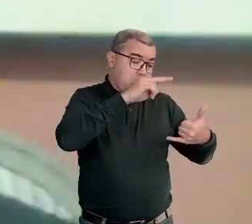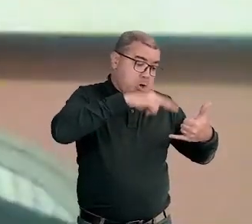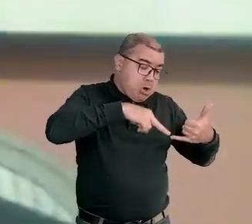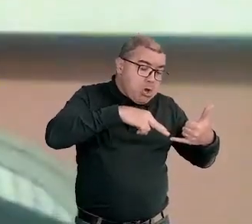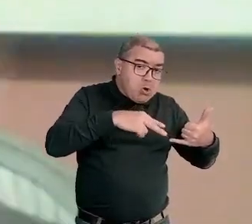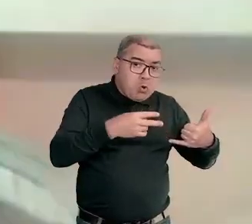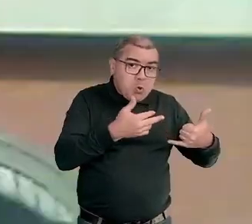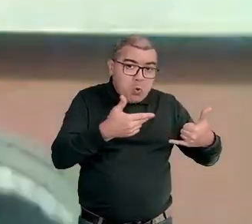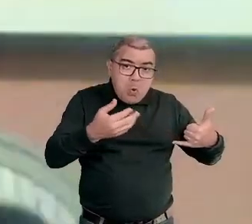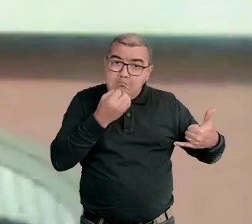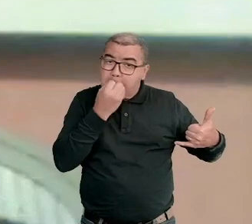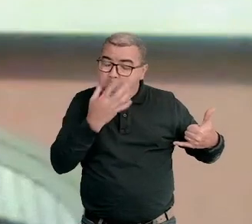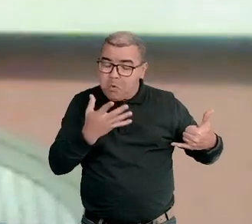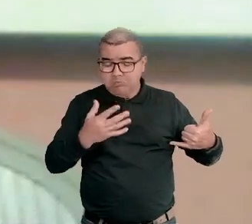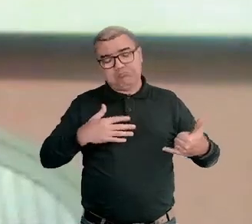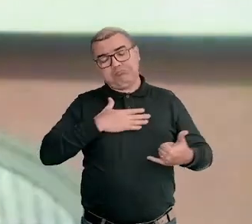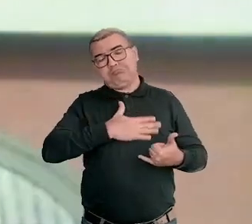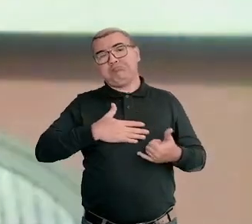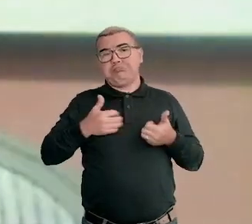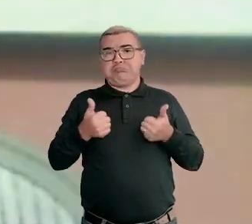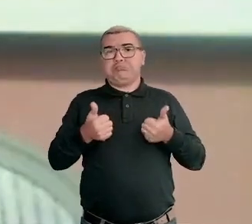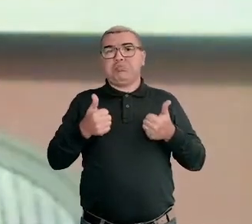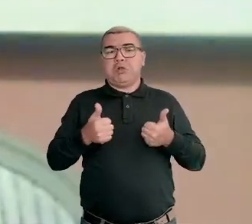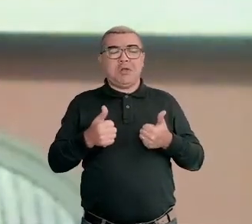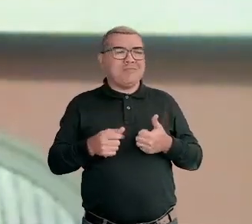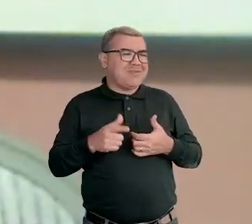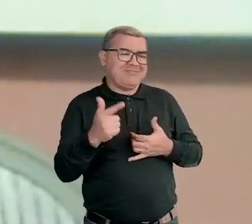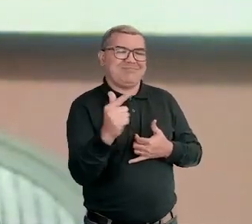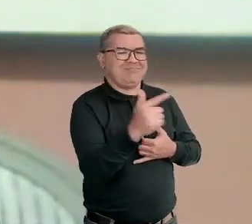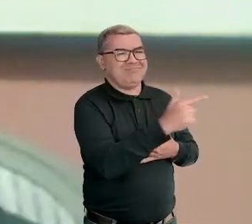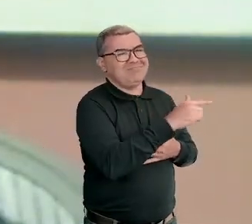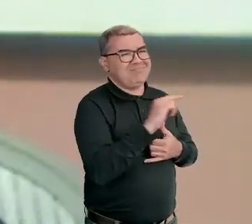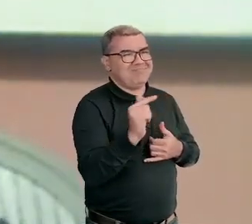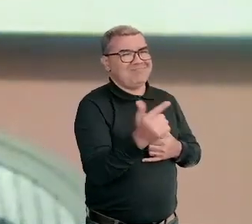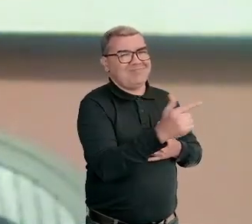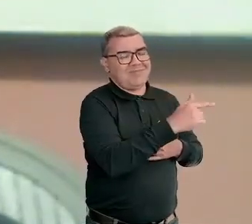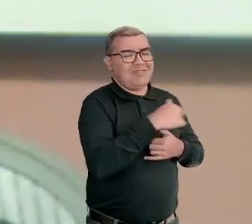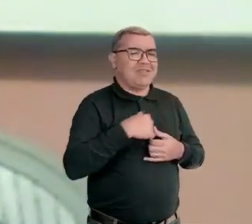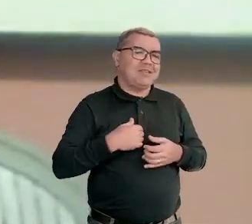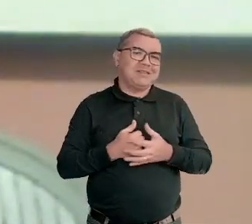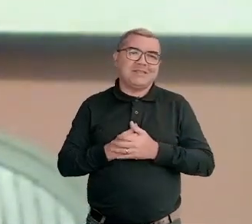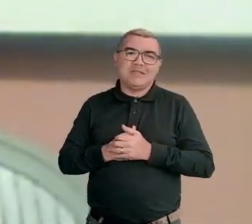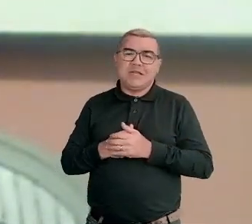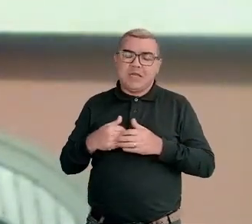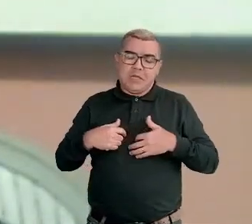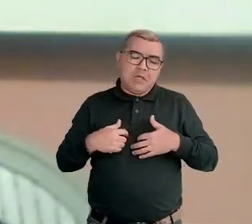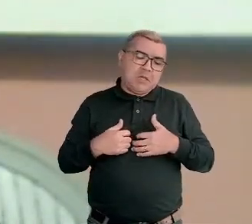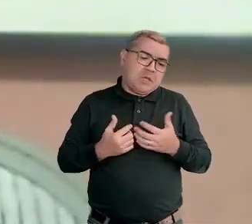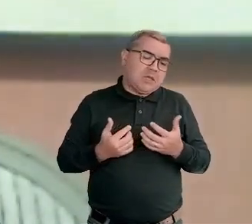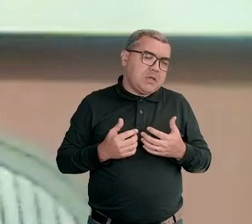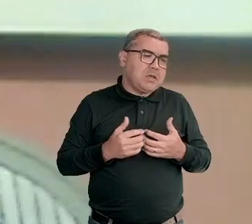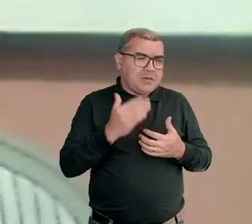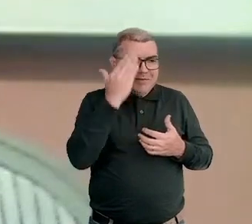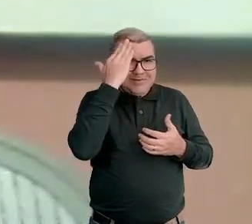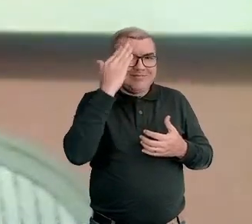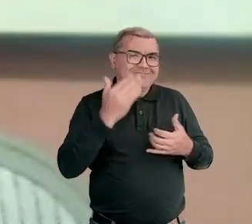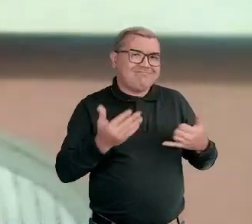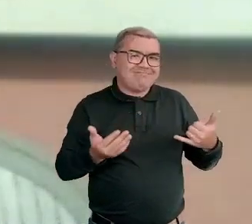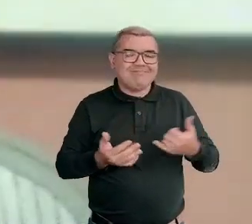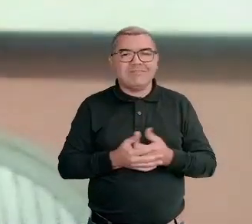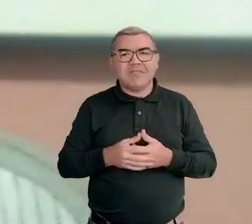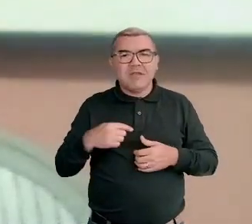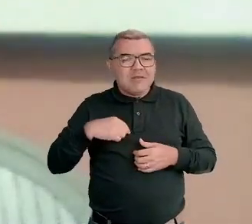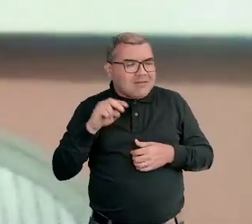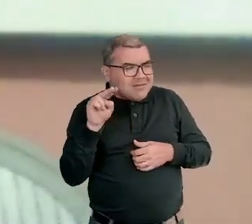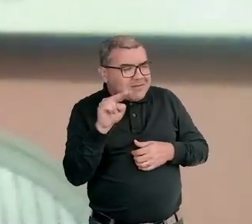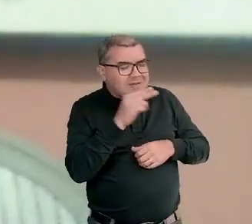souber que ele está, eu vou ficar feliz da vida, eu ganho um ano de vida hoje. Entendendo? Mas eu adoraria saber que eu estou errada, né? Mas não é isso